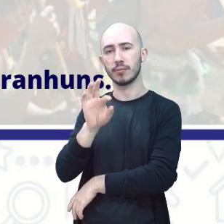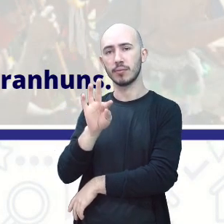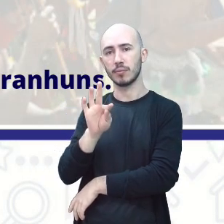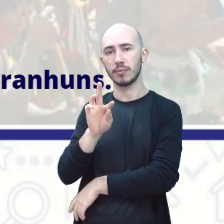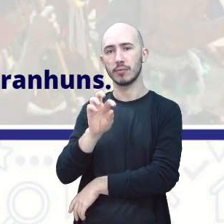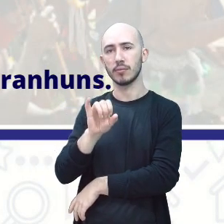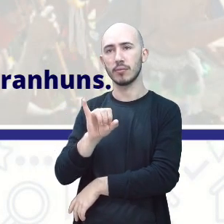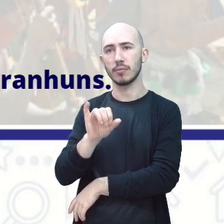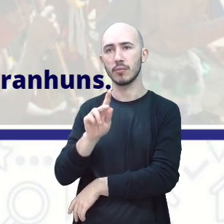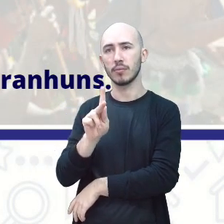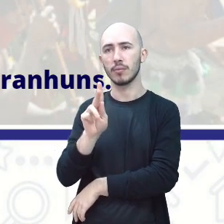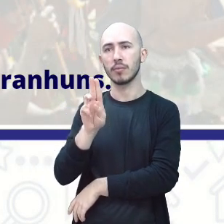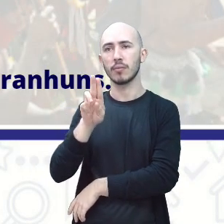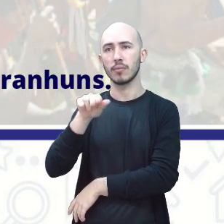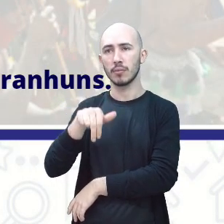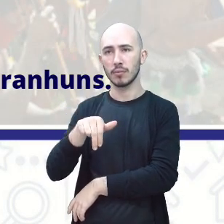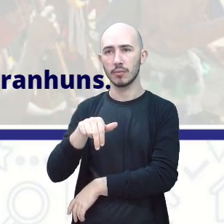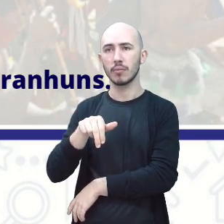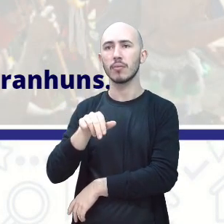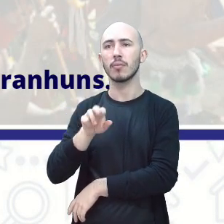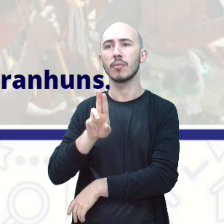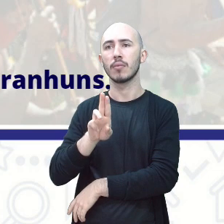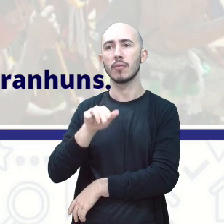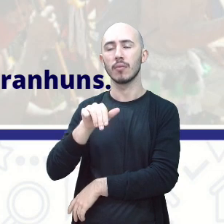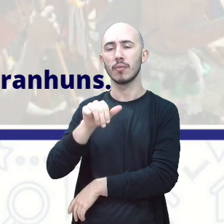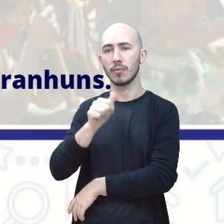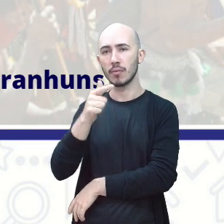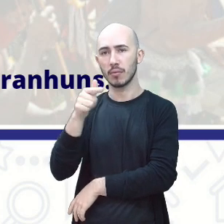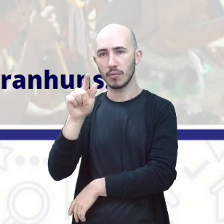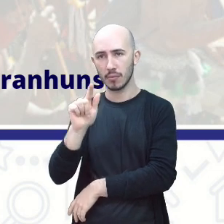indígena Aticum-Umã, uma população estimada em